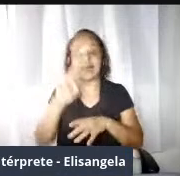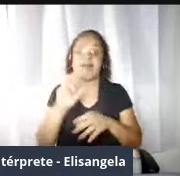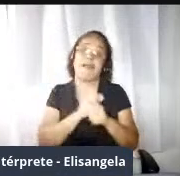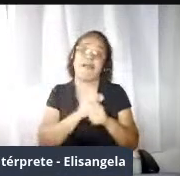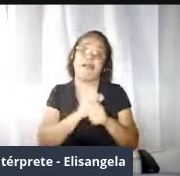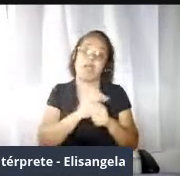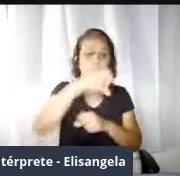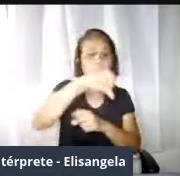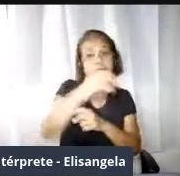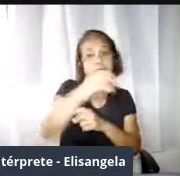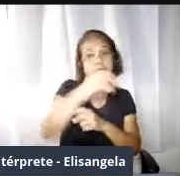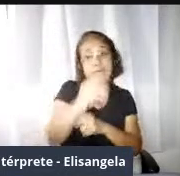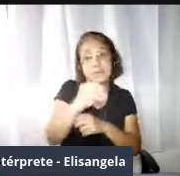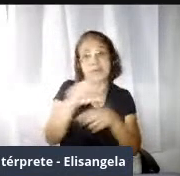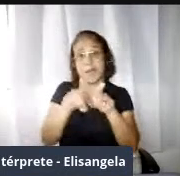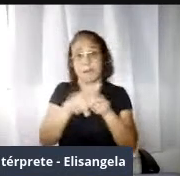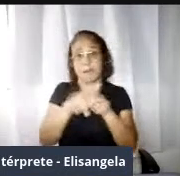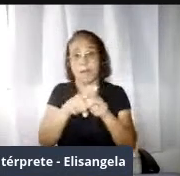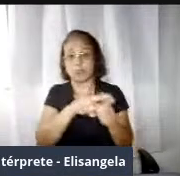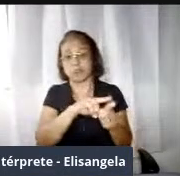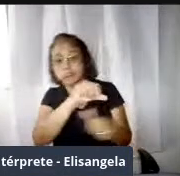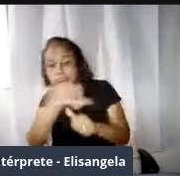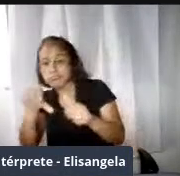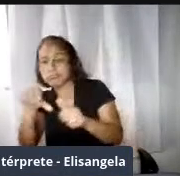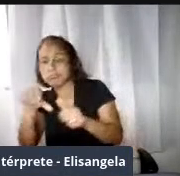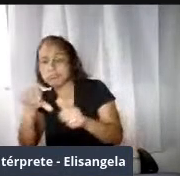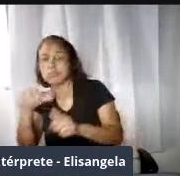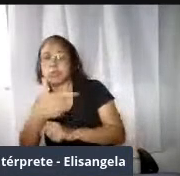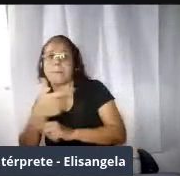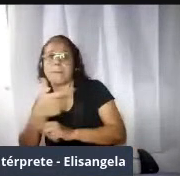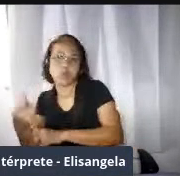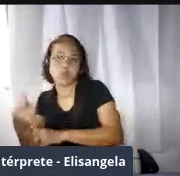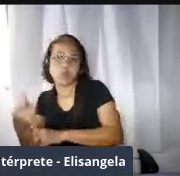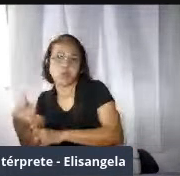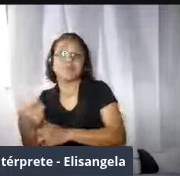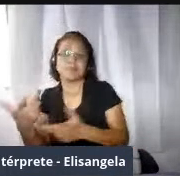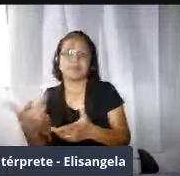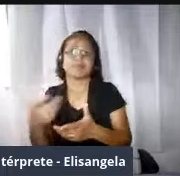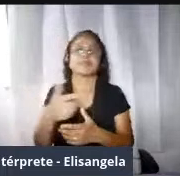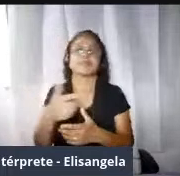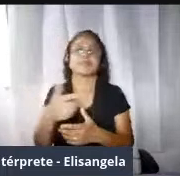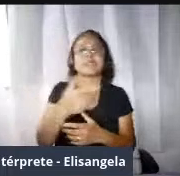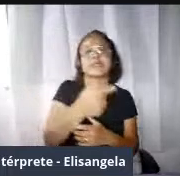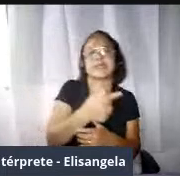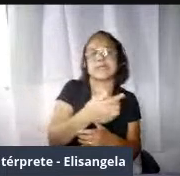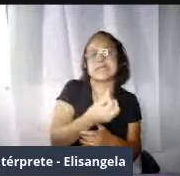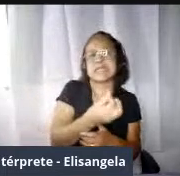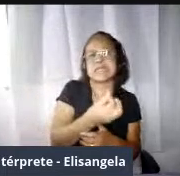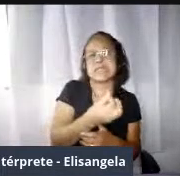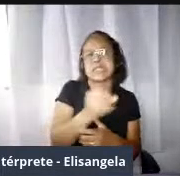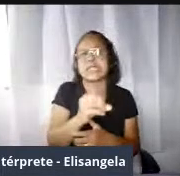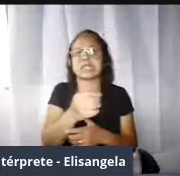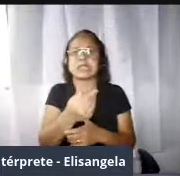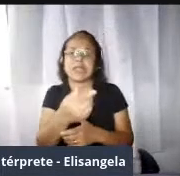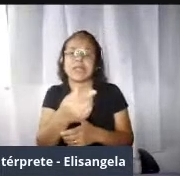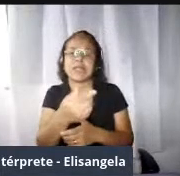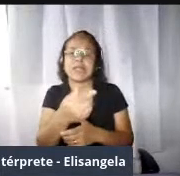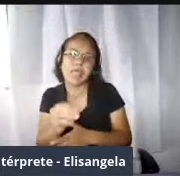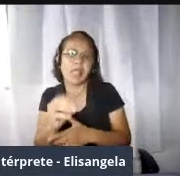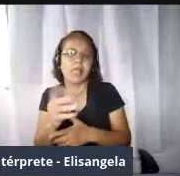educação que tinha se consolidado como campo de pesquisa nos anos 60, 70, né, com formação